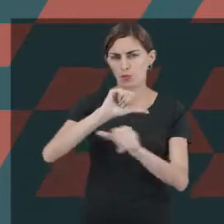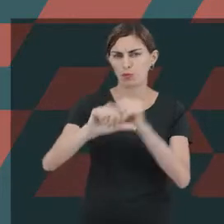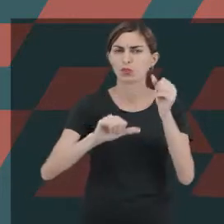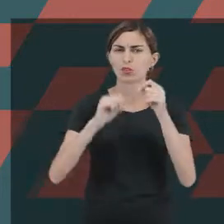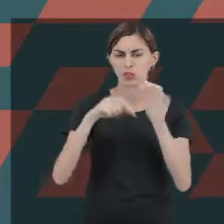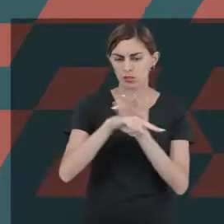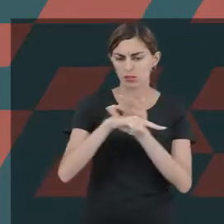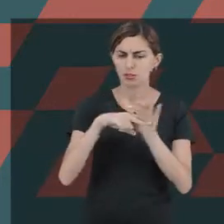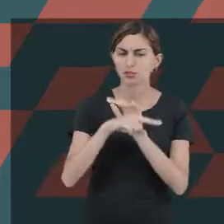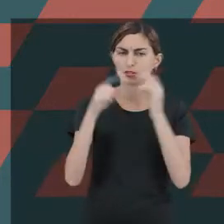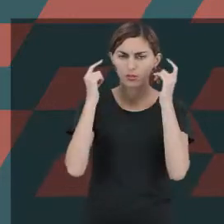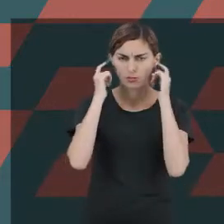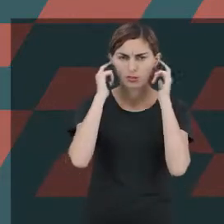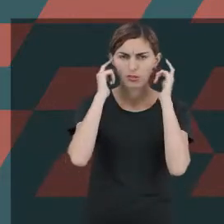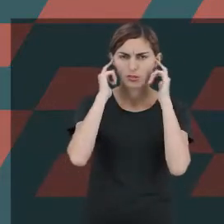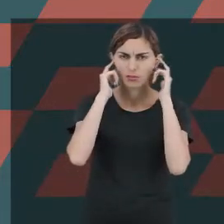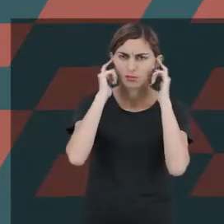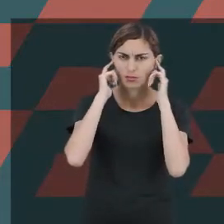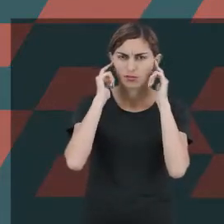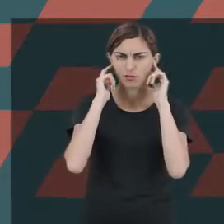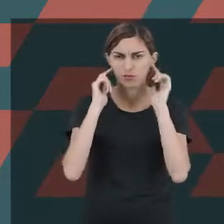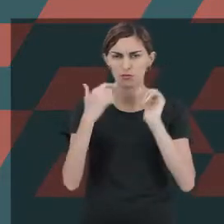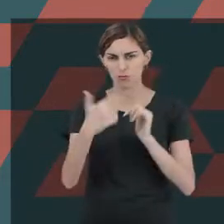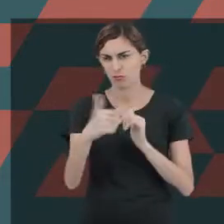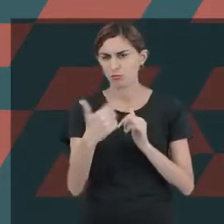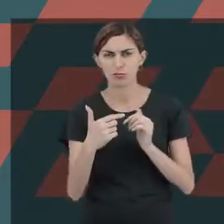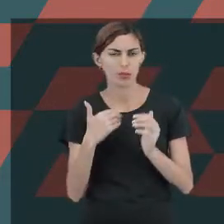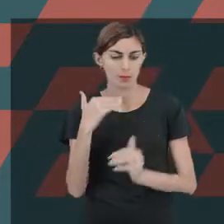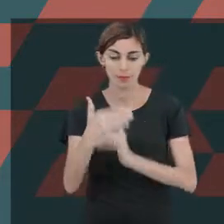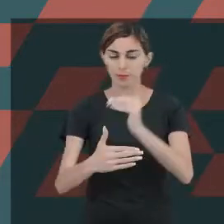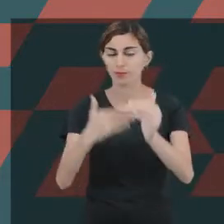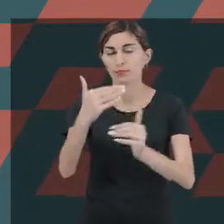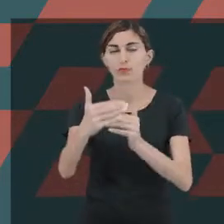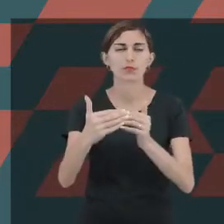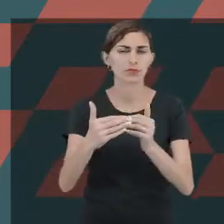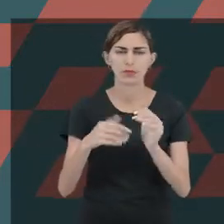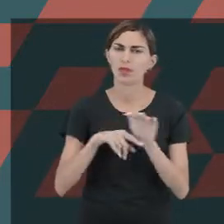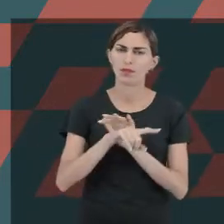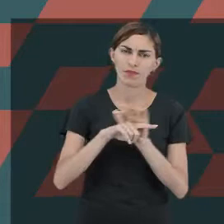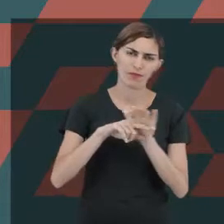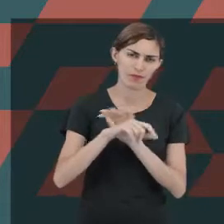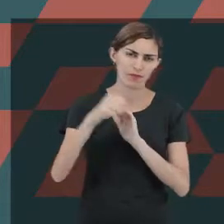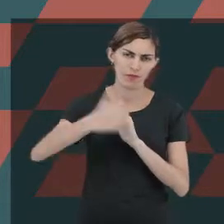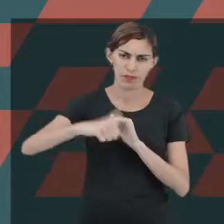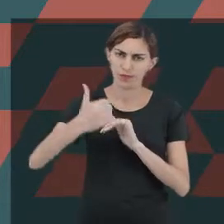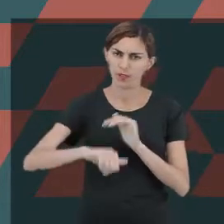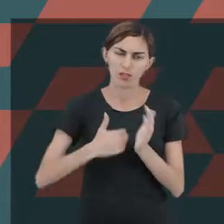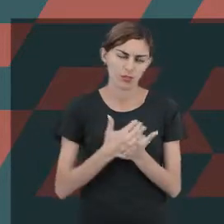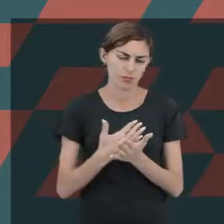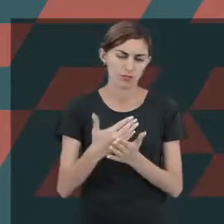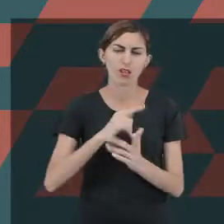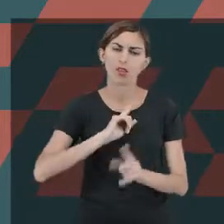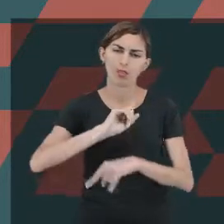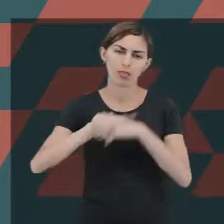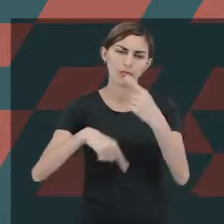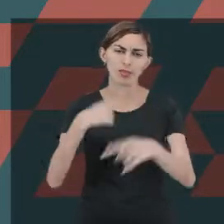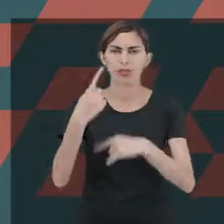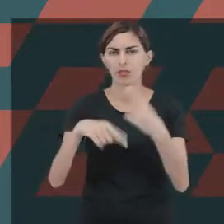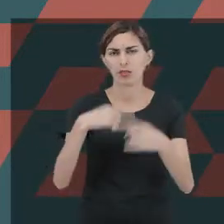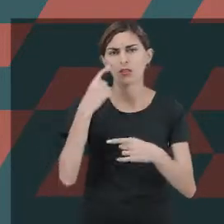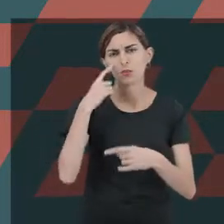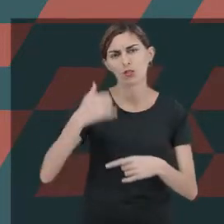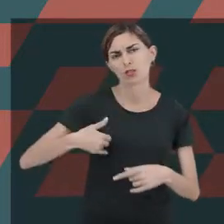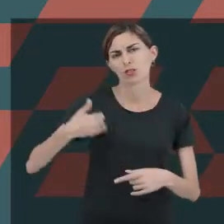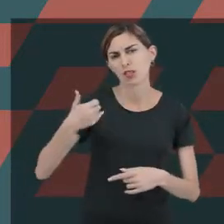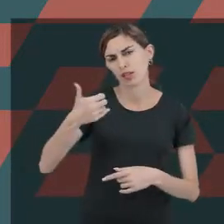e clínica. Isso não teve progressão. Então, a gente avaliou os pacientes na fase inicial e depois em torno de 2 anos de